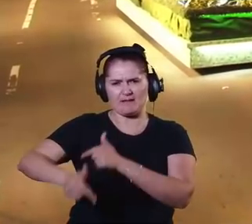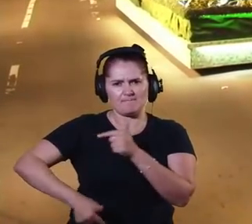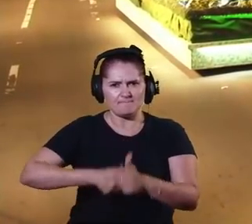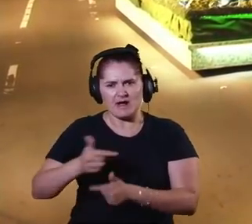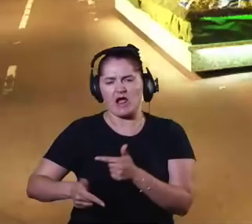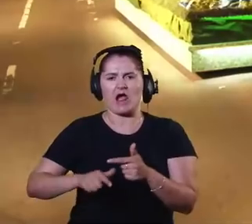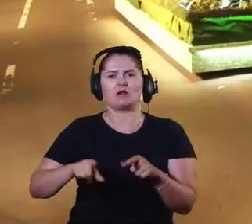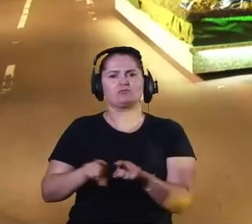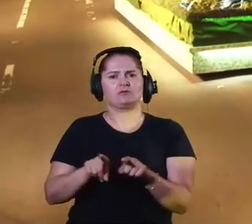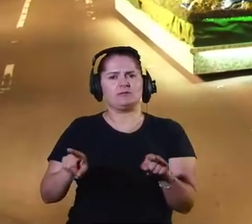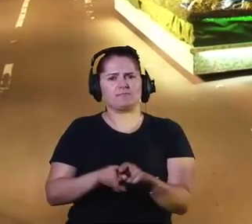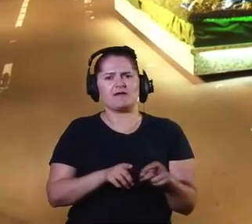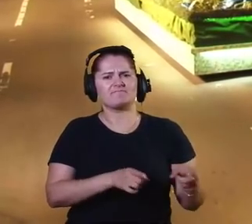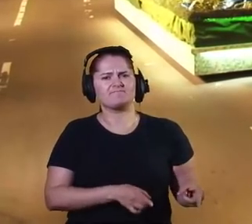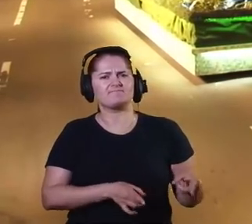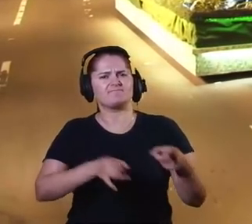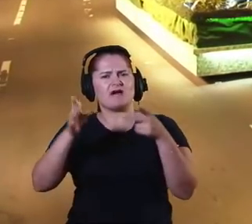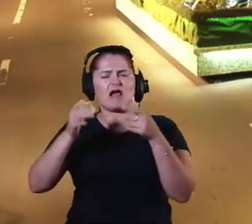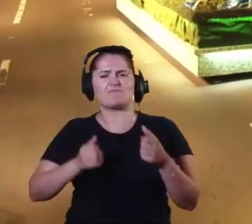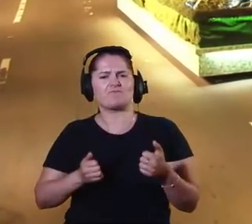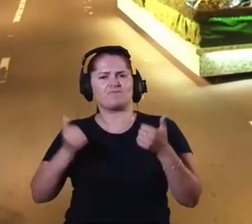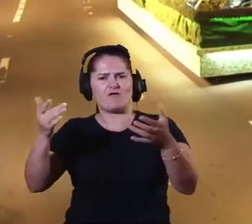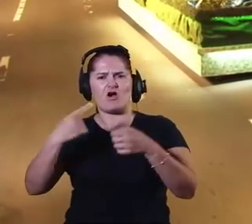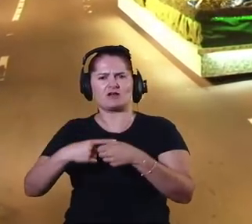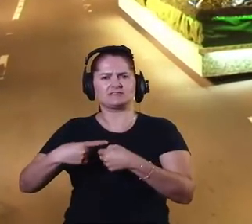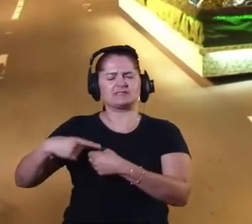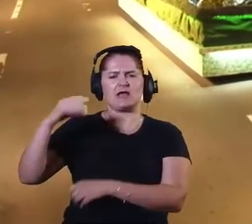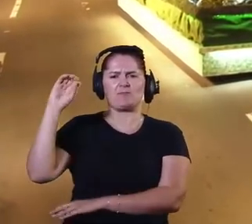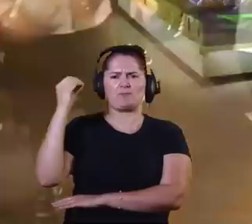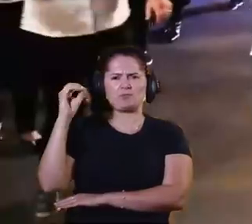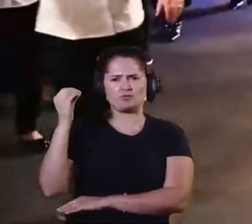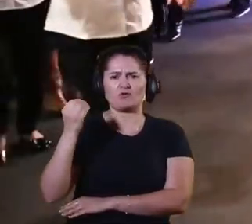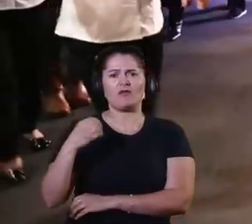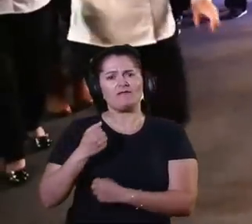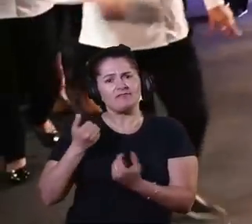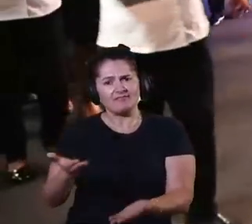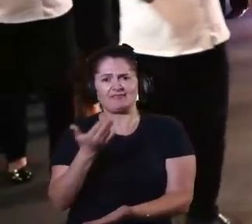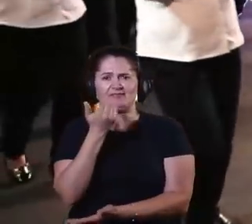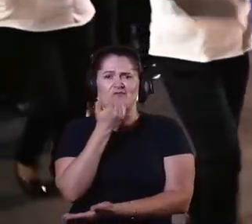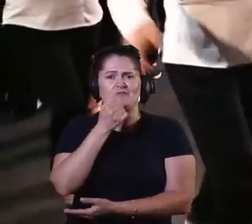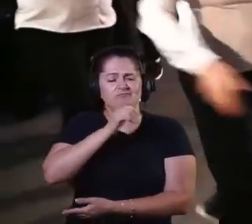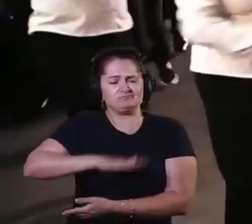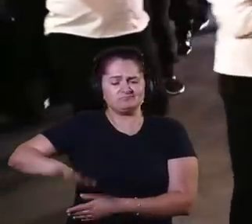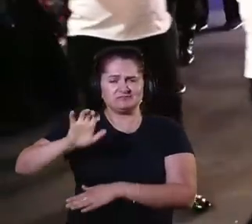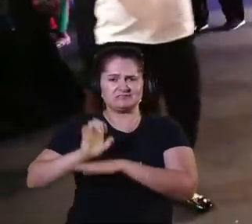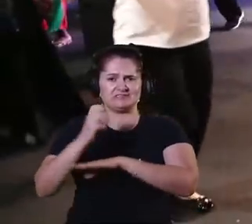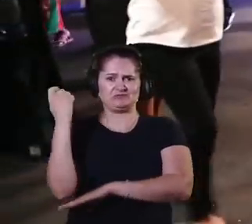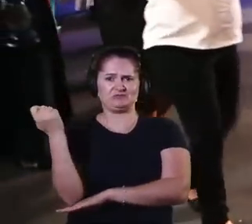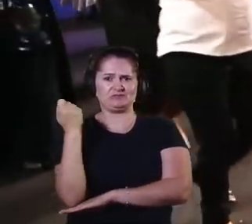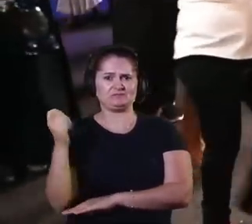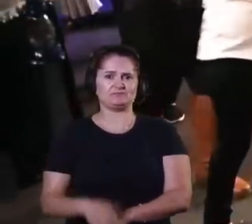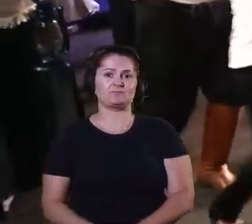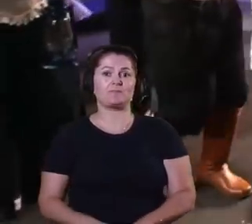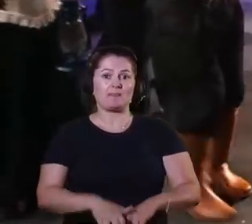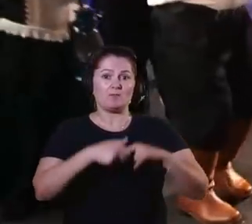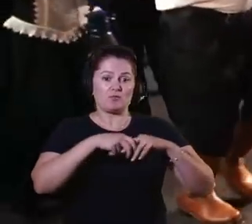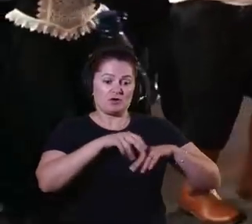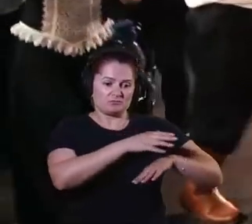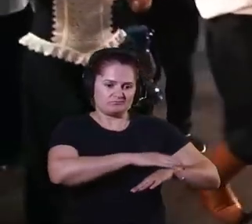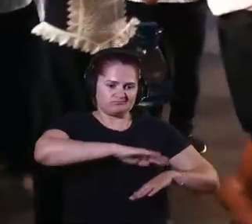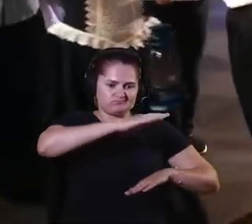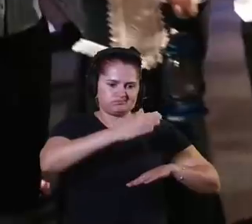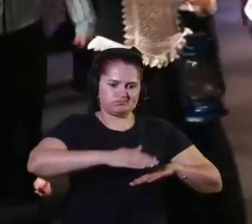produção lá para a Seasa de Porto Alegre e garantem aí a alimentação dos gaúchos. E os altos da montanha, com